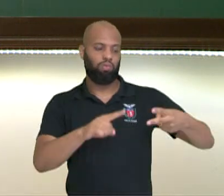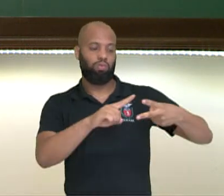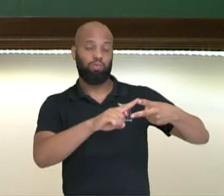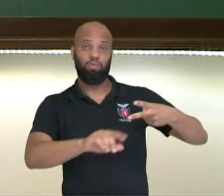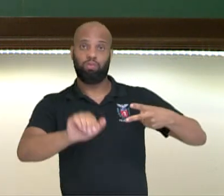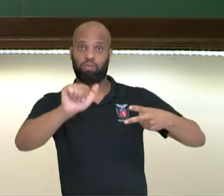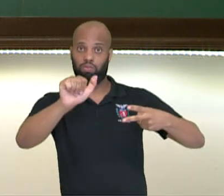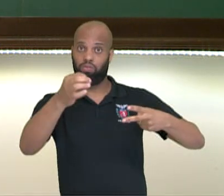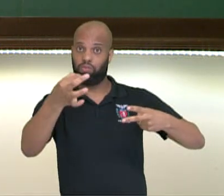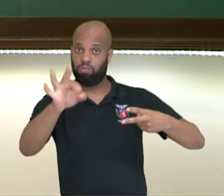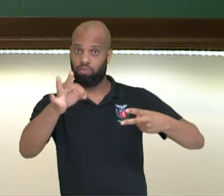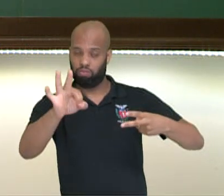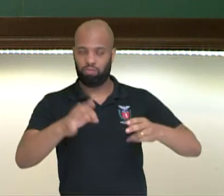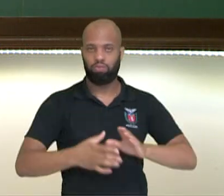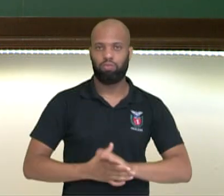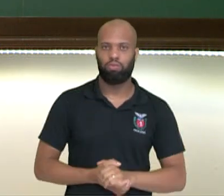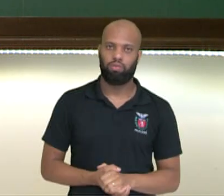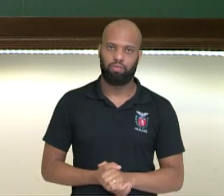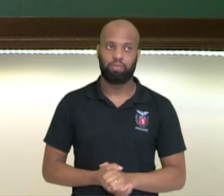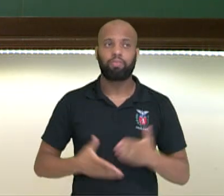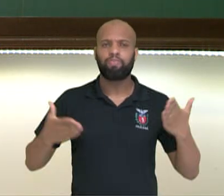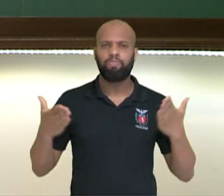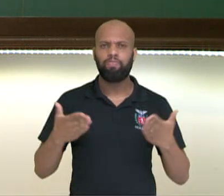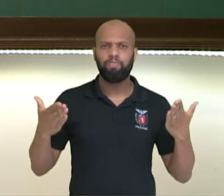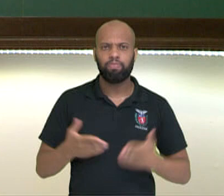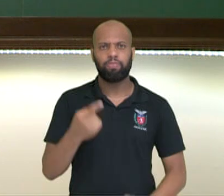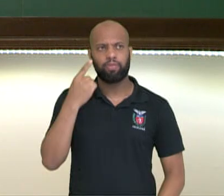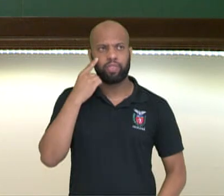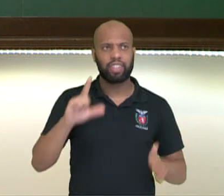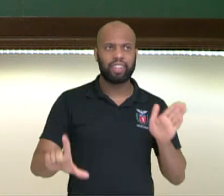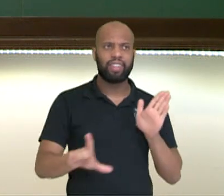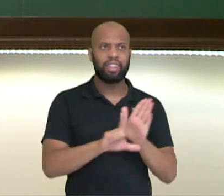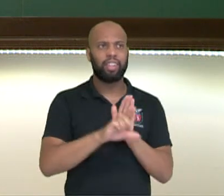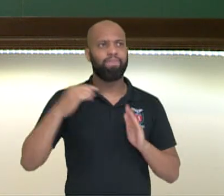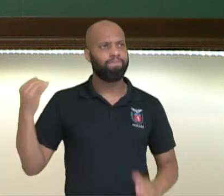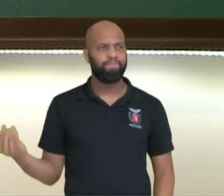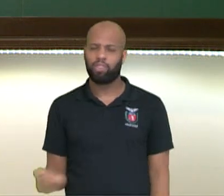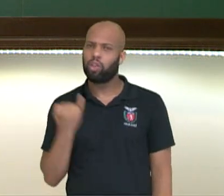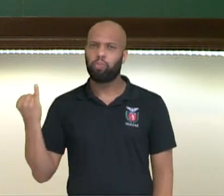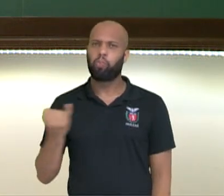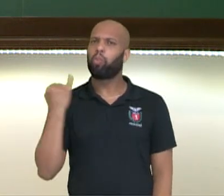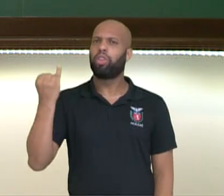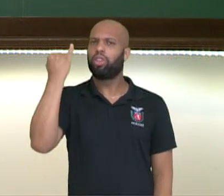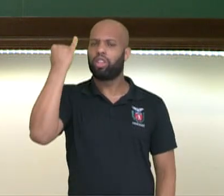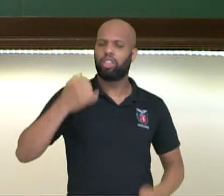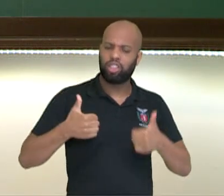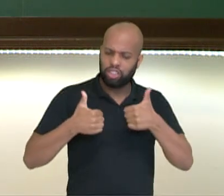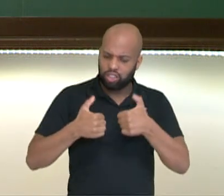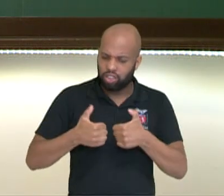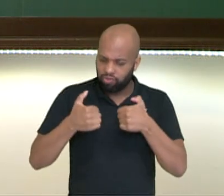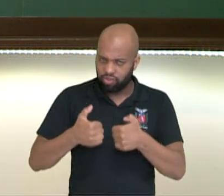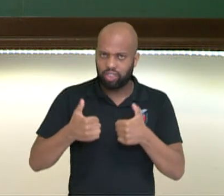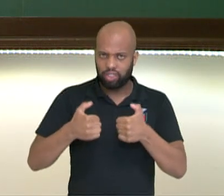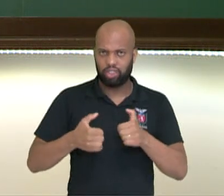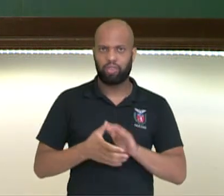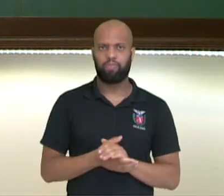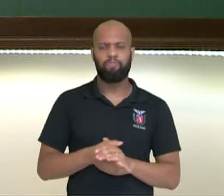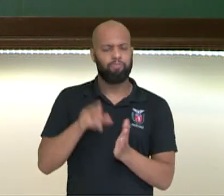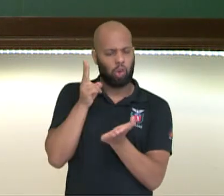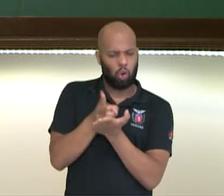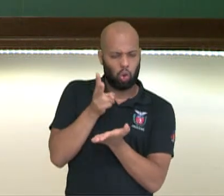A. Bom, vamos falar agora de uma lei extremamente importante para a física, como é a lei da conservação da